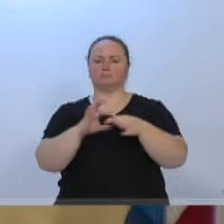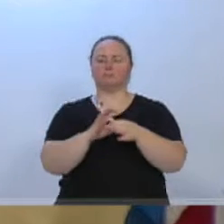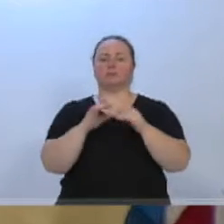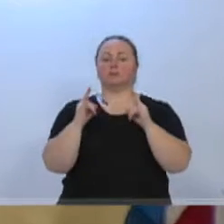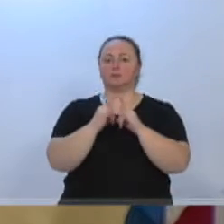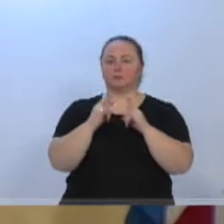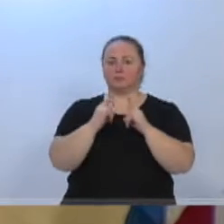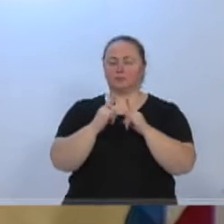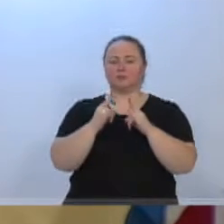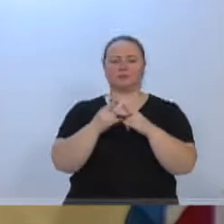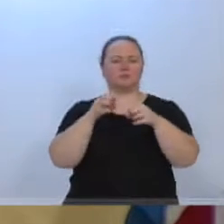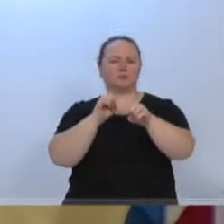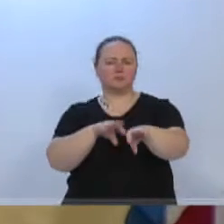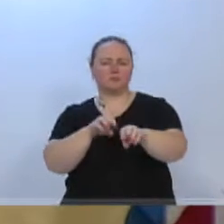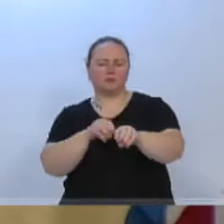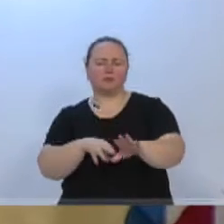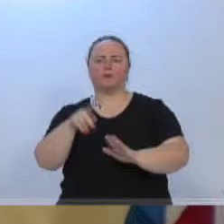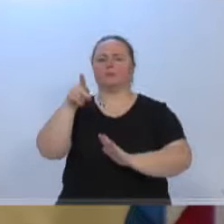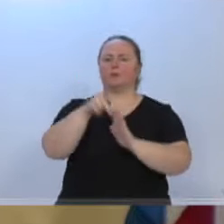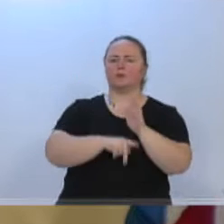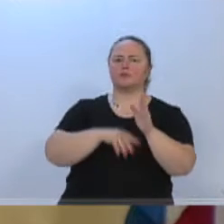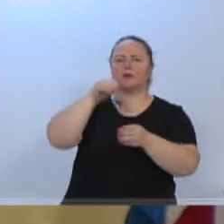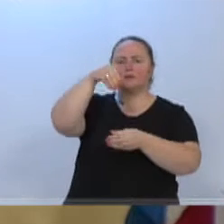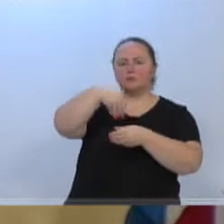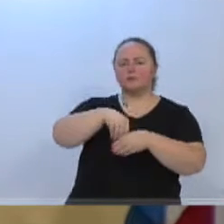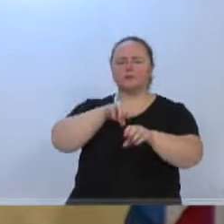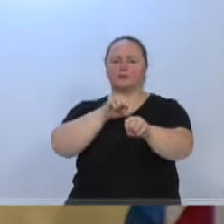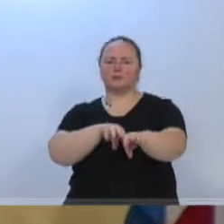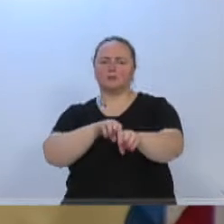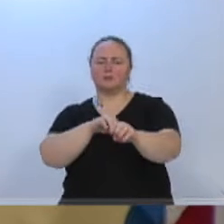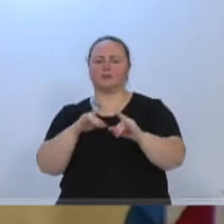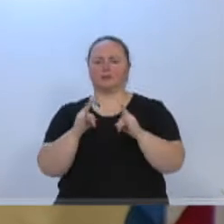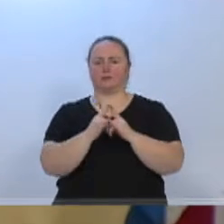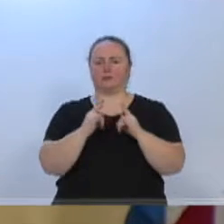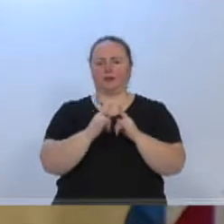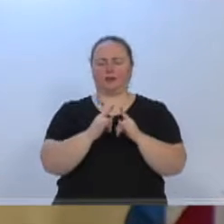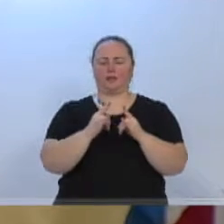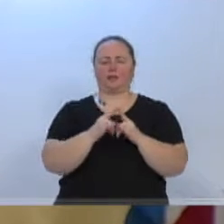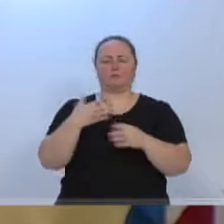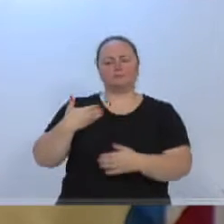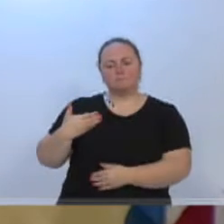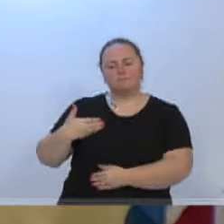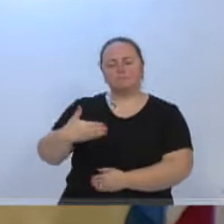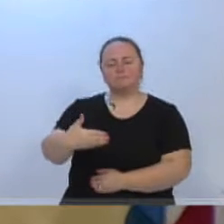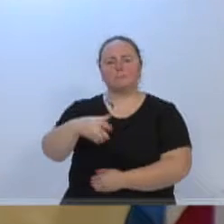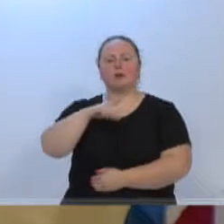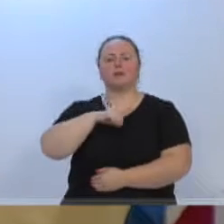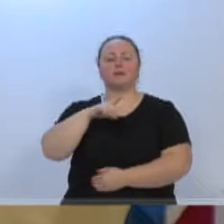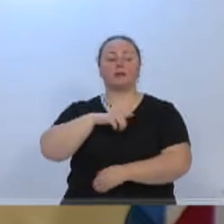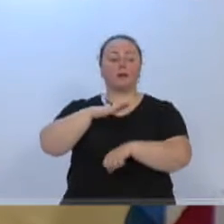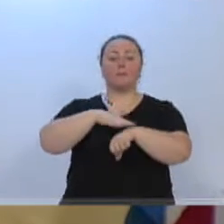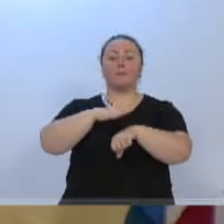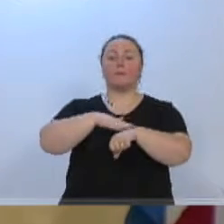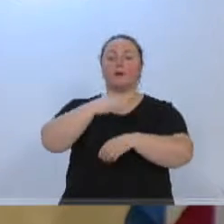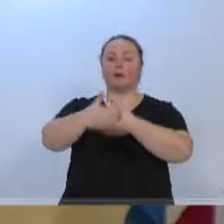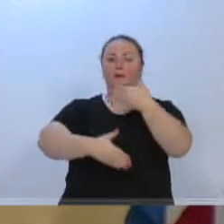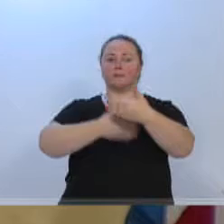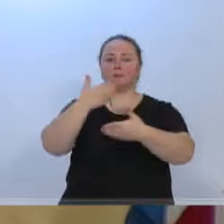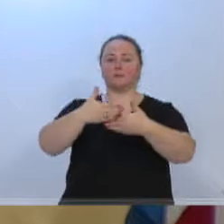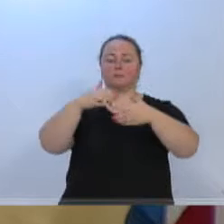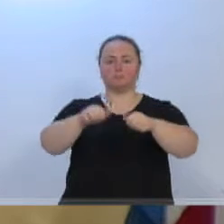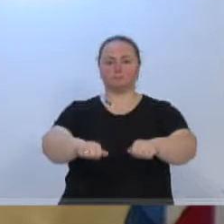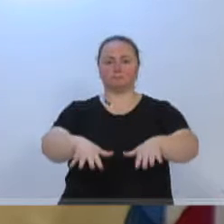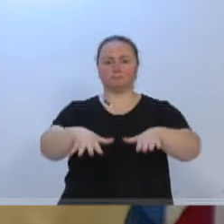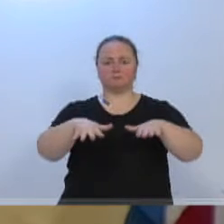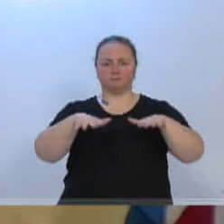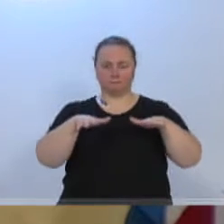de ensino, dos projetos que estão sendo feitos nas instituições de ensino com essa Casa Legislativa. Em breve teremos uma sessão aqui nessa Casa Legislativa que